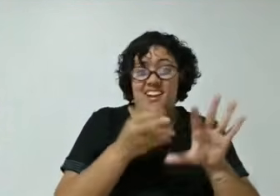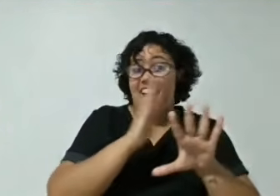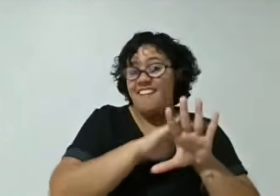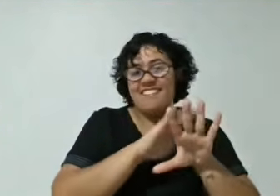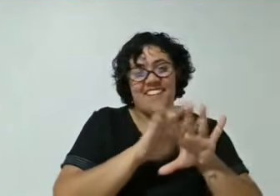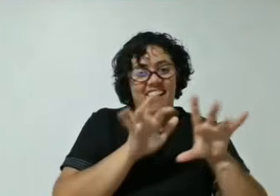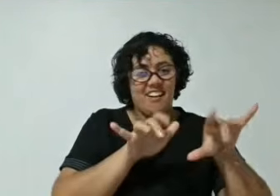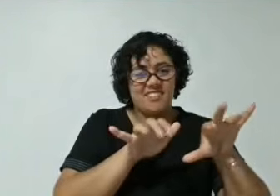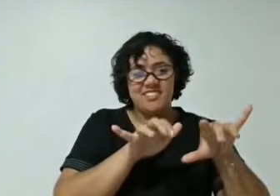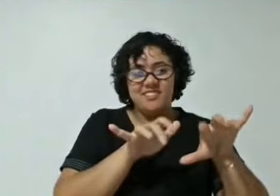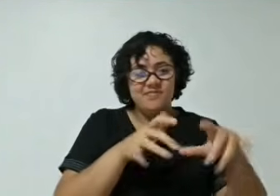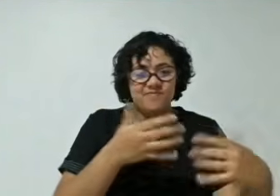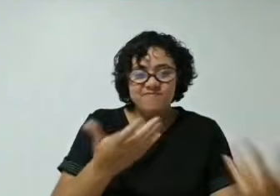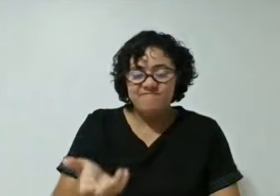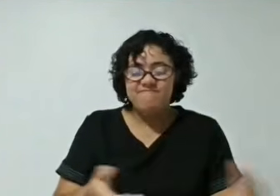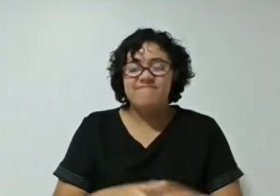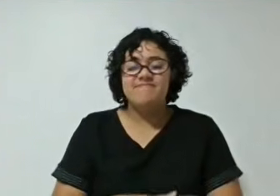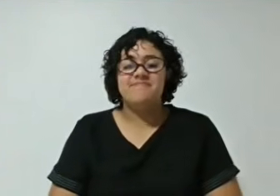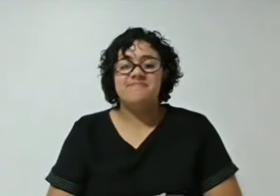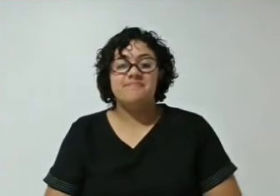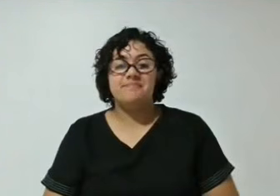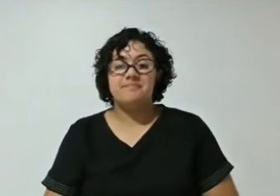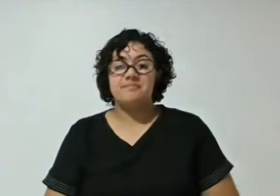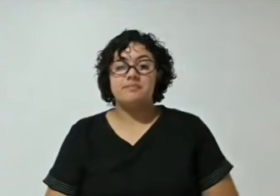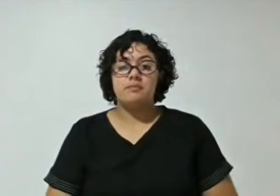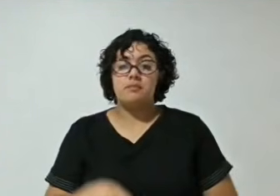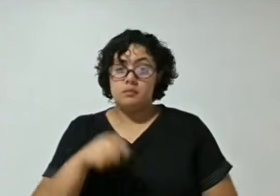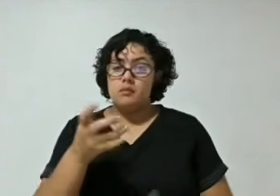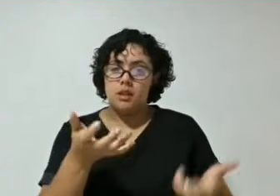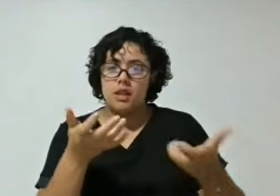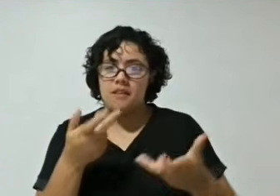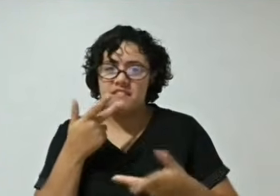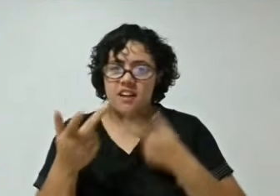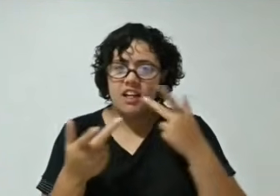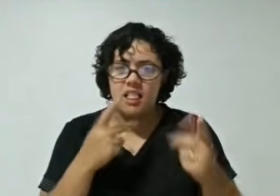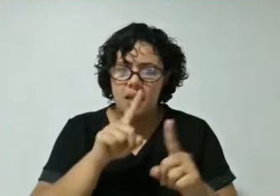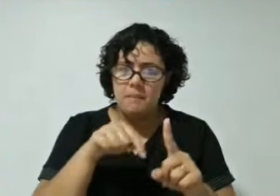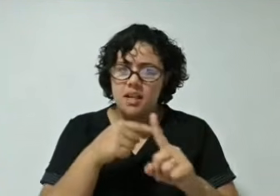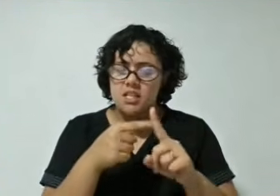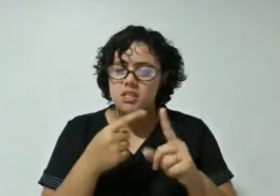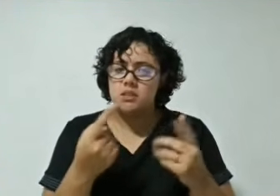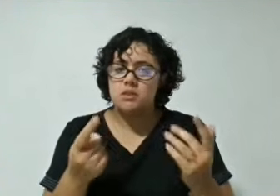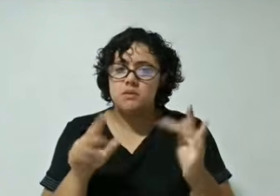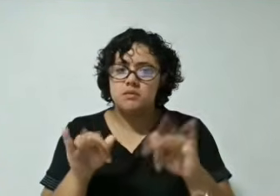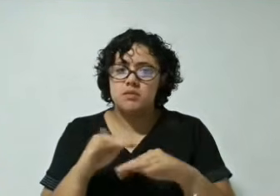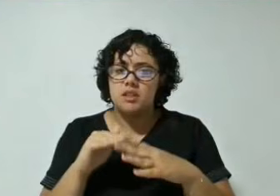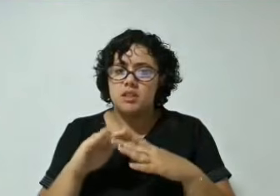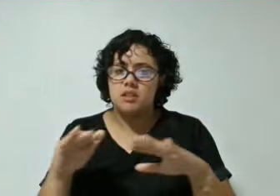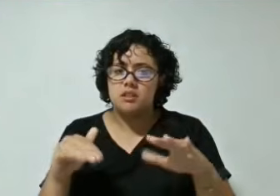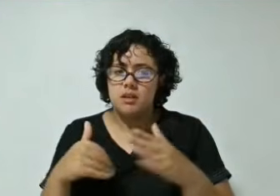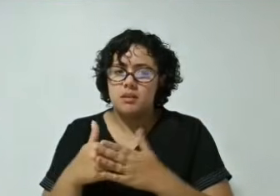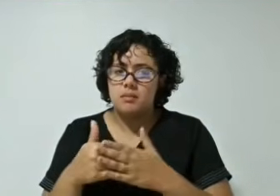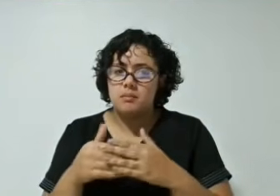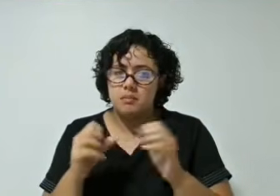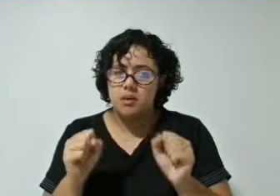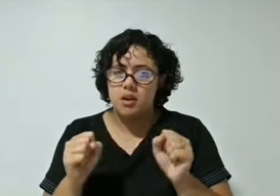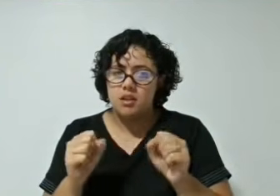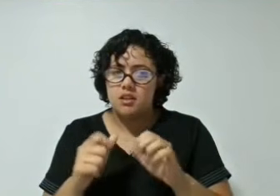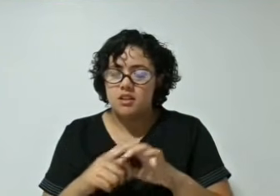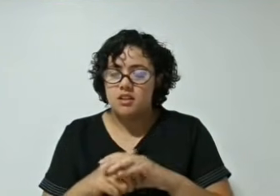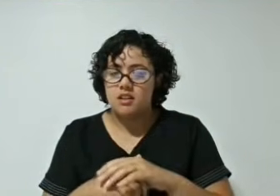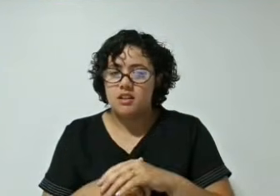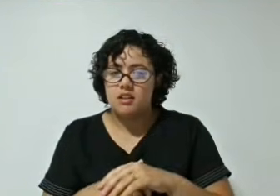né? Mas você gostaria de deixar uma mensagem, alguma coisa? Vamos encerrando? Pode ser?